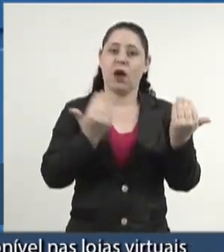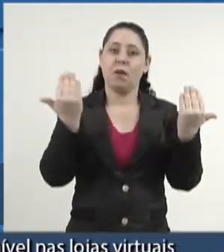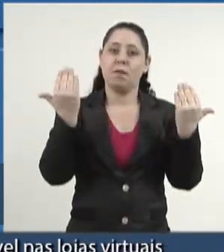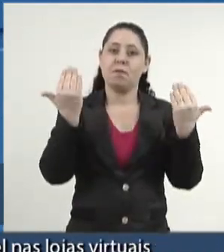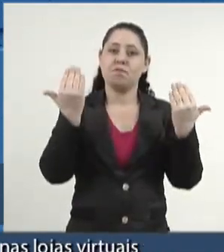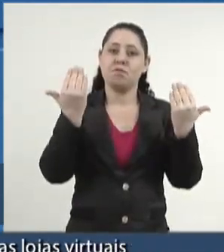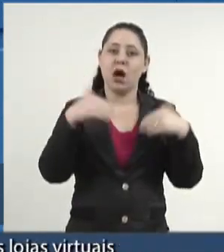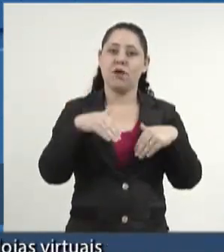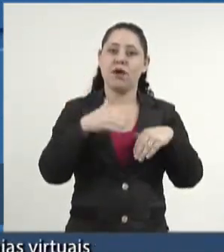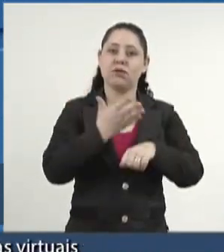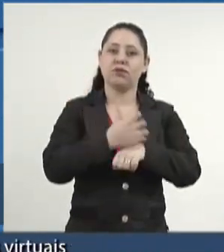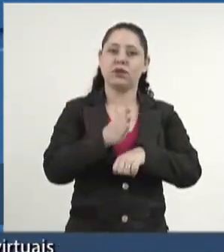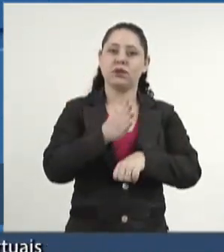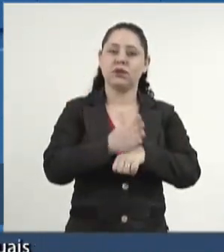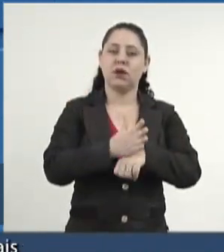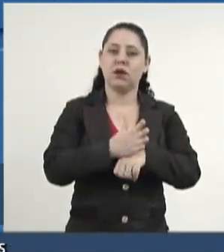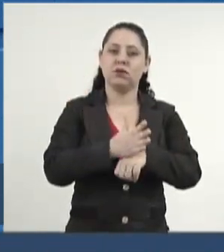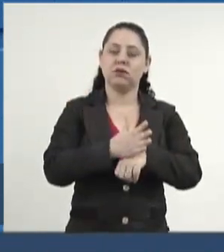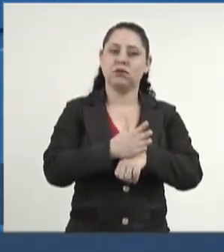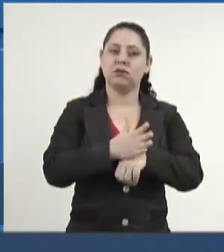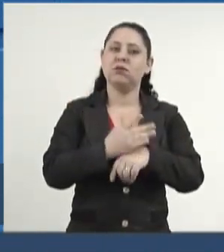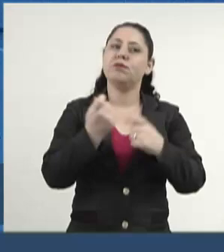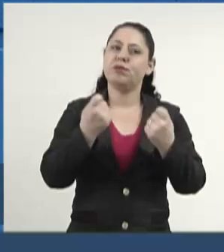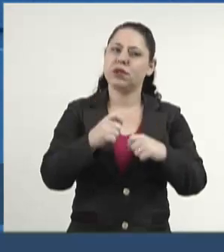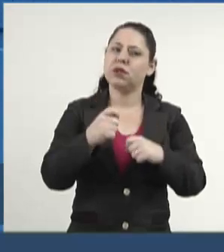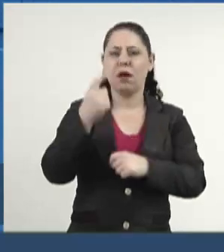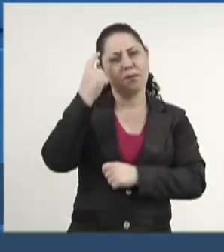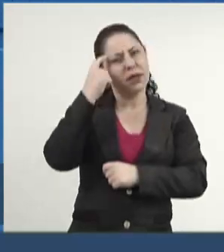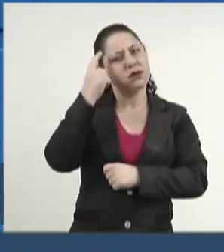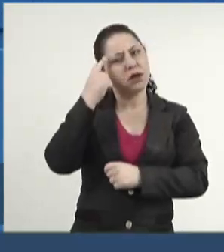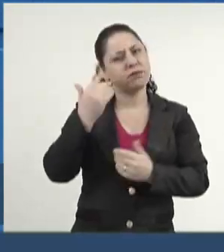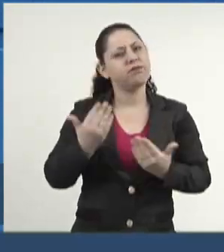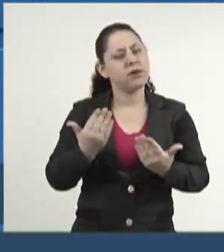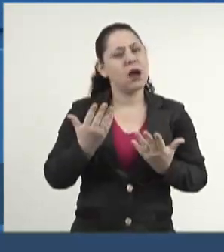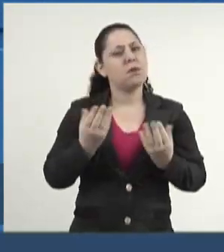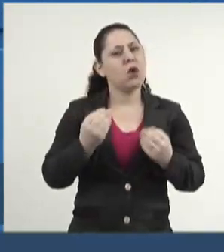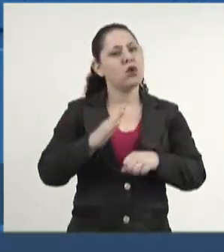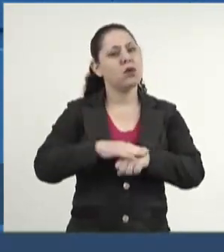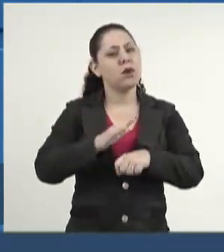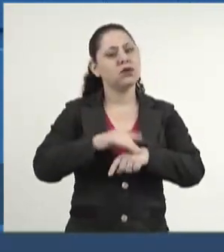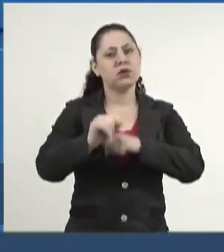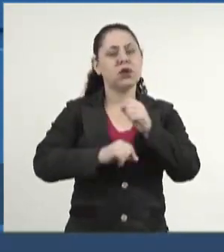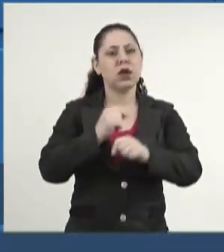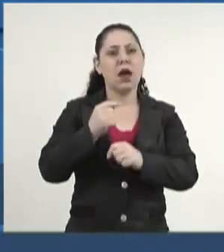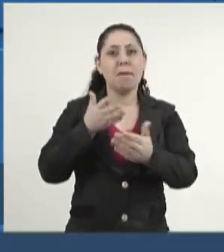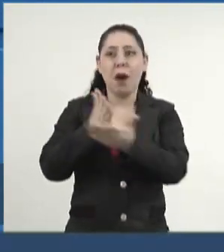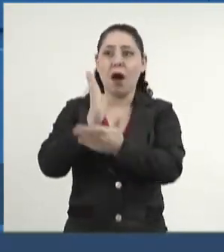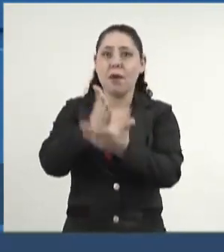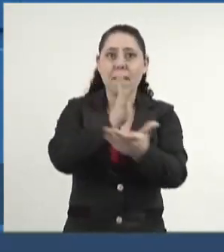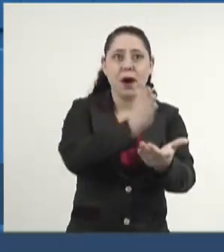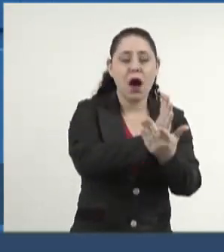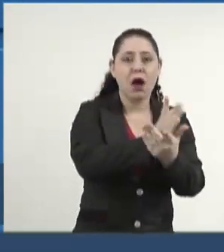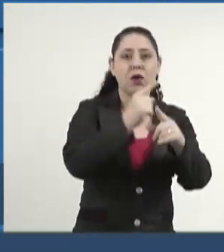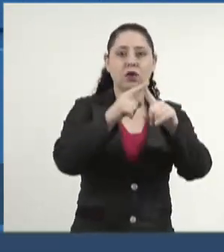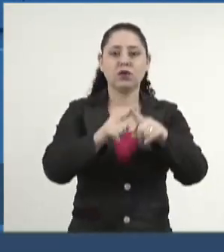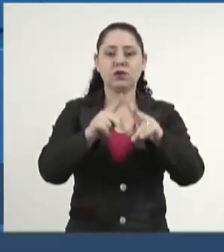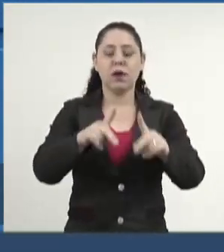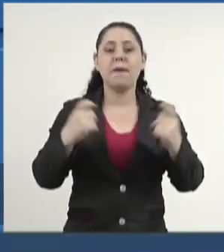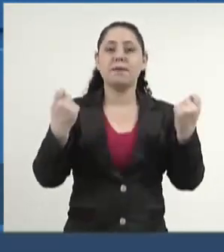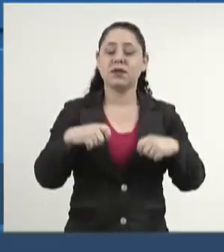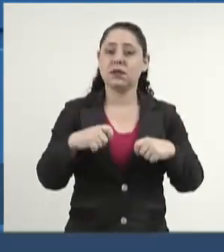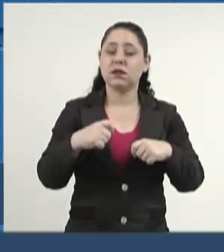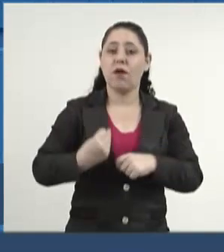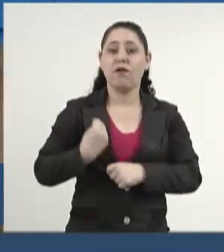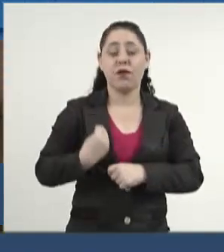de exercício físico, obviamente que as coisas precisam se repensar. Que muito mais do que termos candidatos aprovados em concursos públicos, nós precisamos